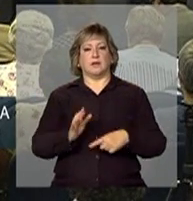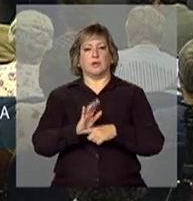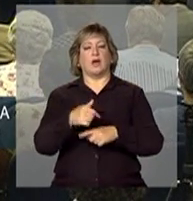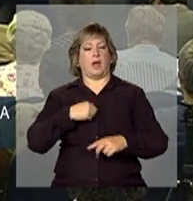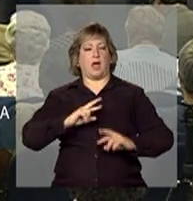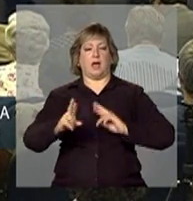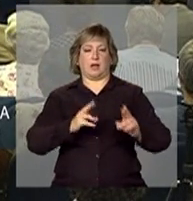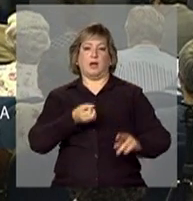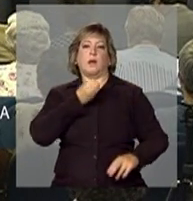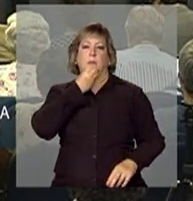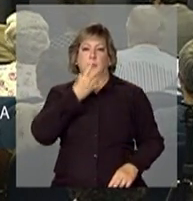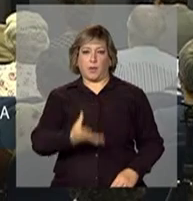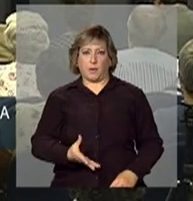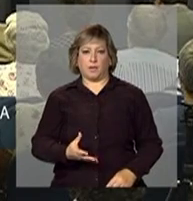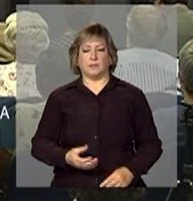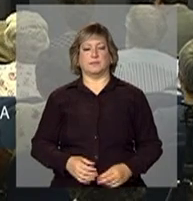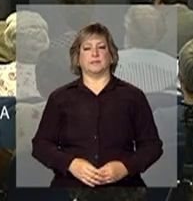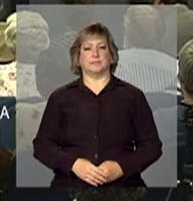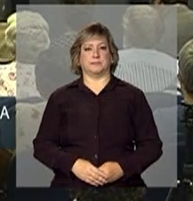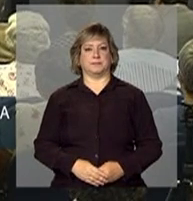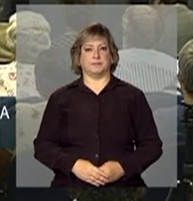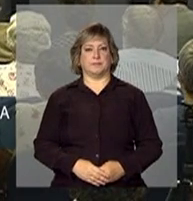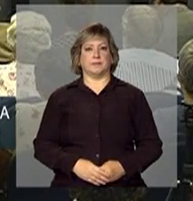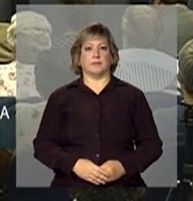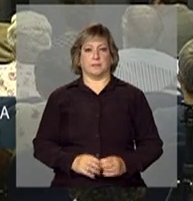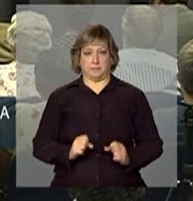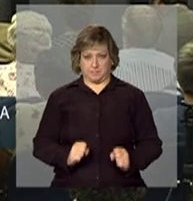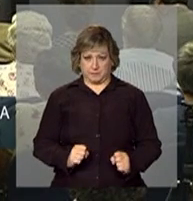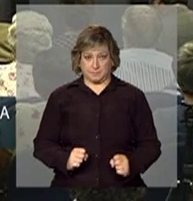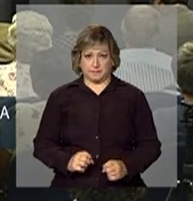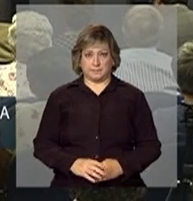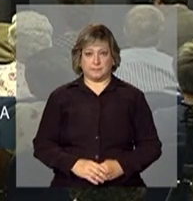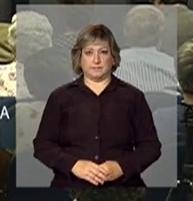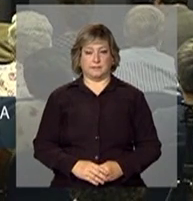está bom. Vamos lá. Pode ser, Wilk?